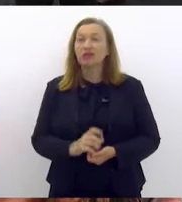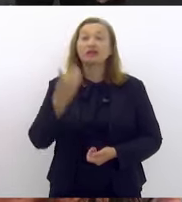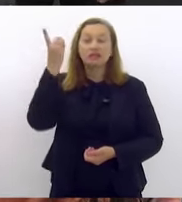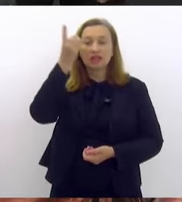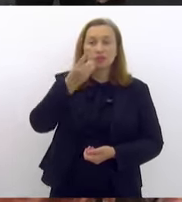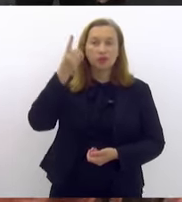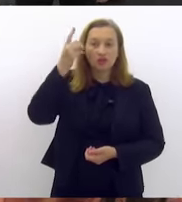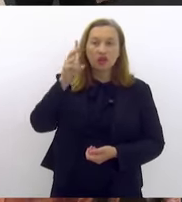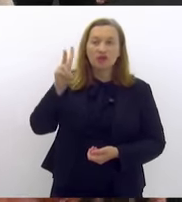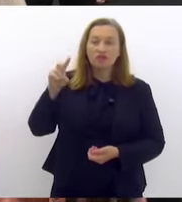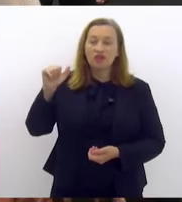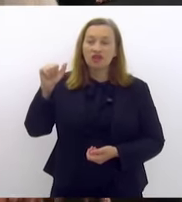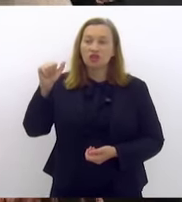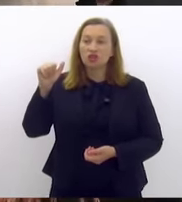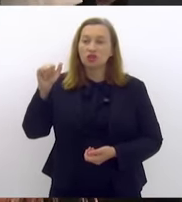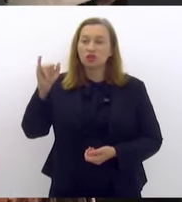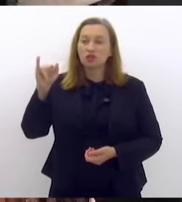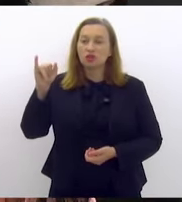Deputado Vitor Júnior.